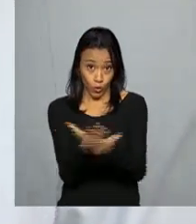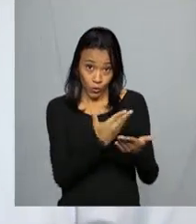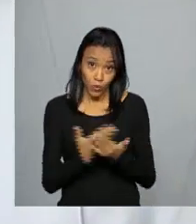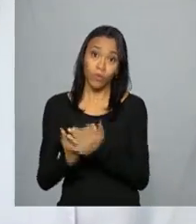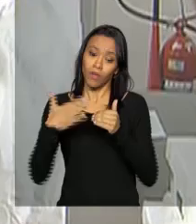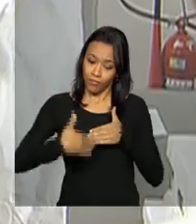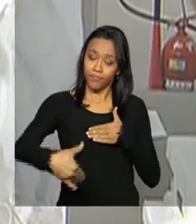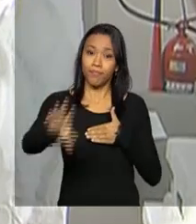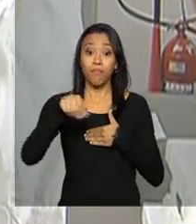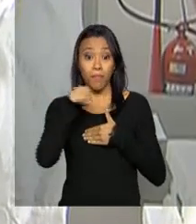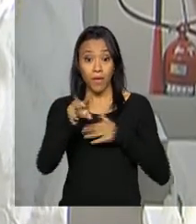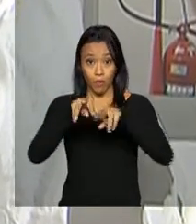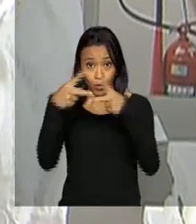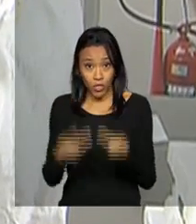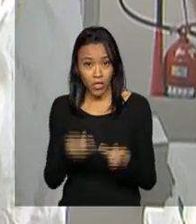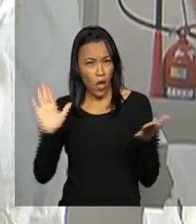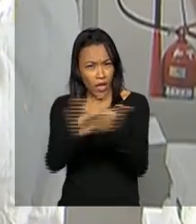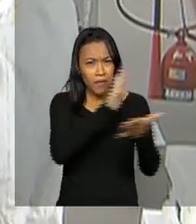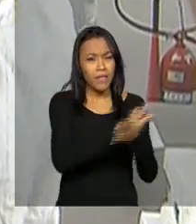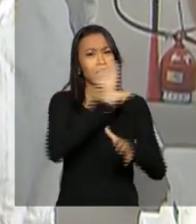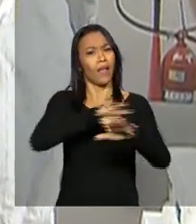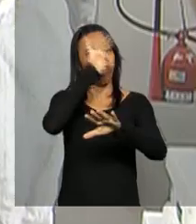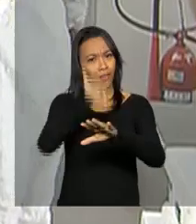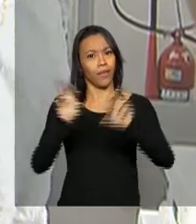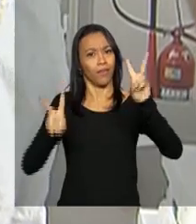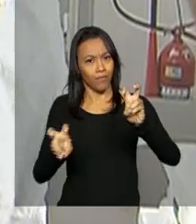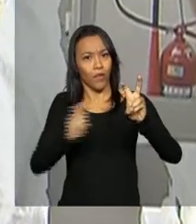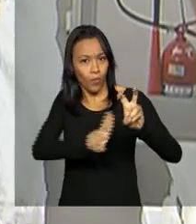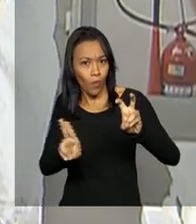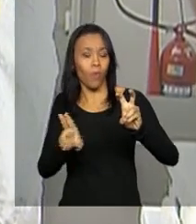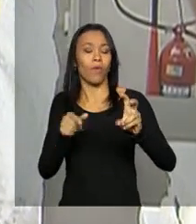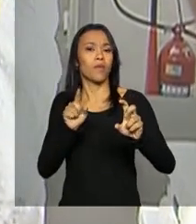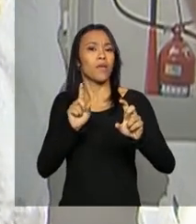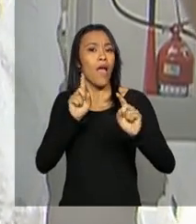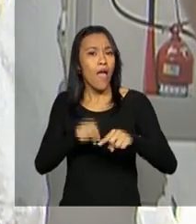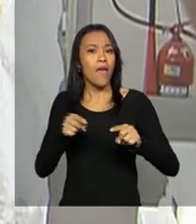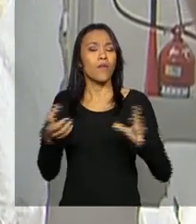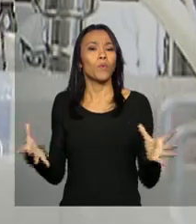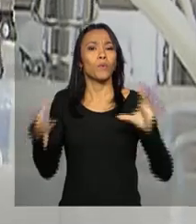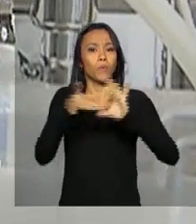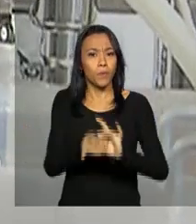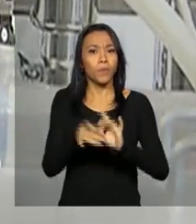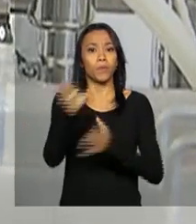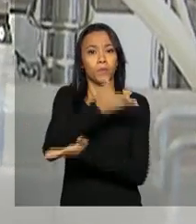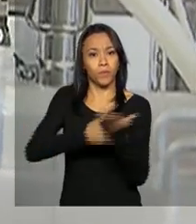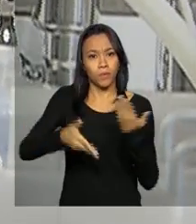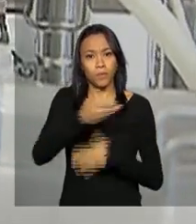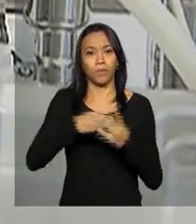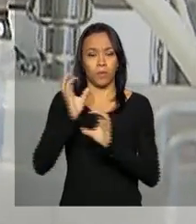realizado pelo projeto eliminar a dengue Desafio Brasil que integra uma iniciativa científica